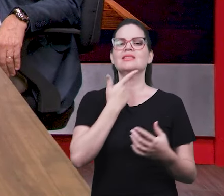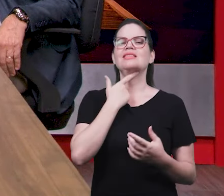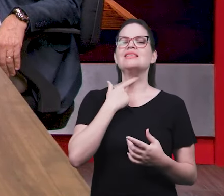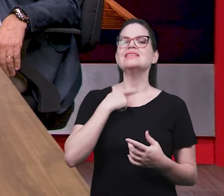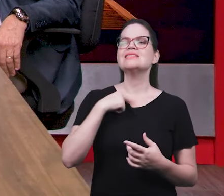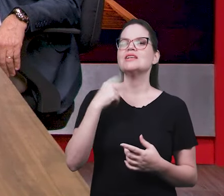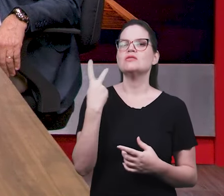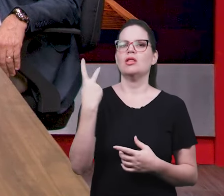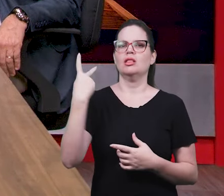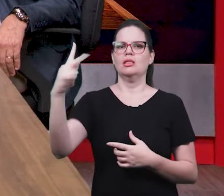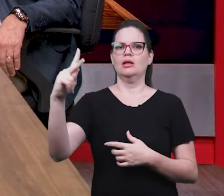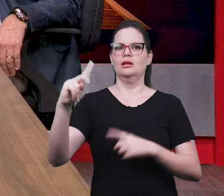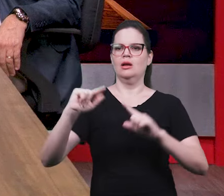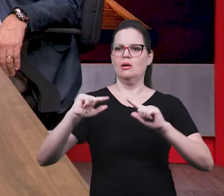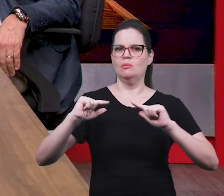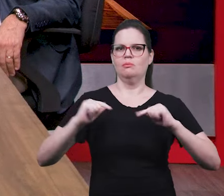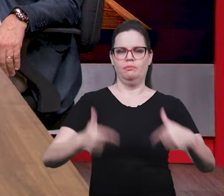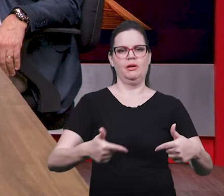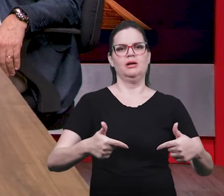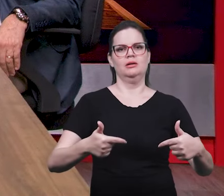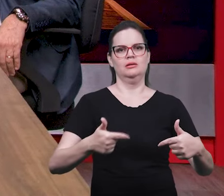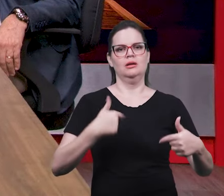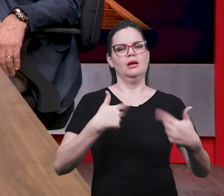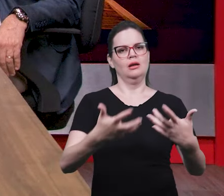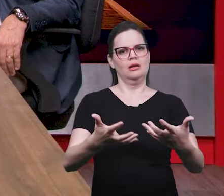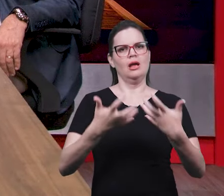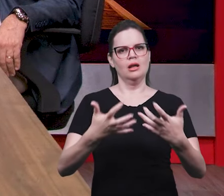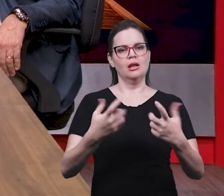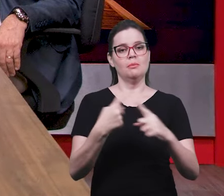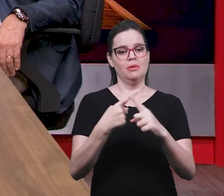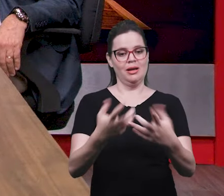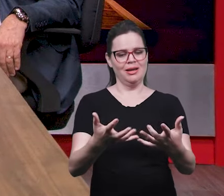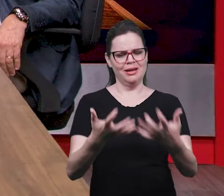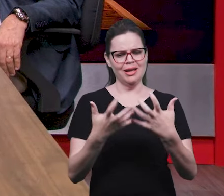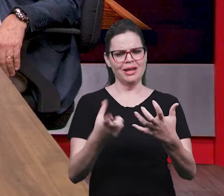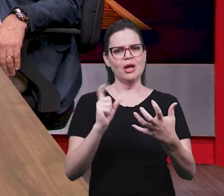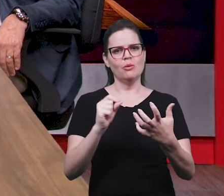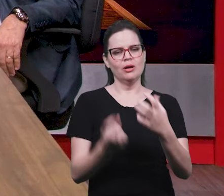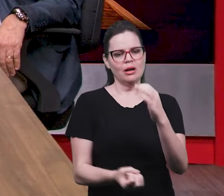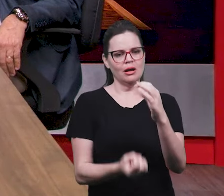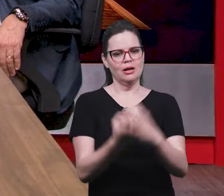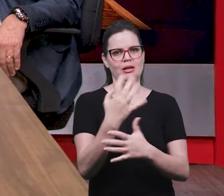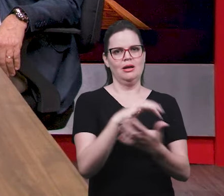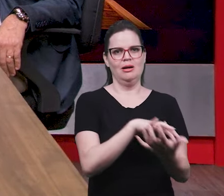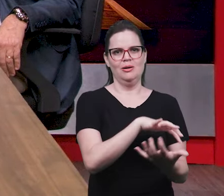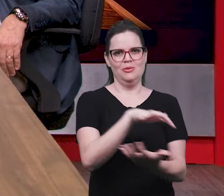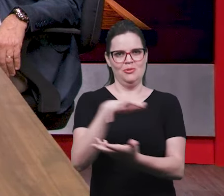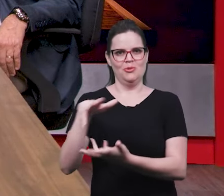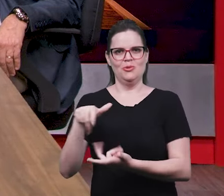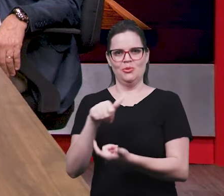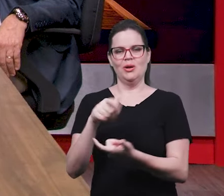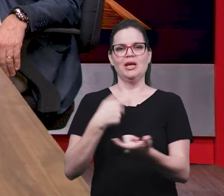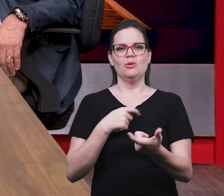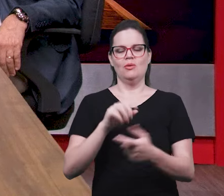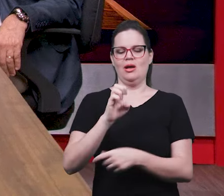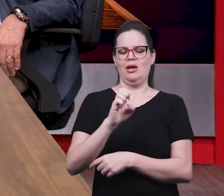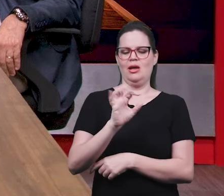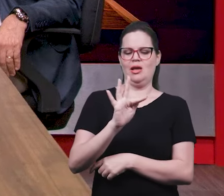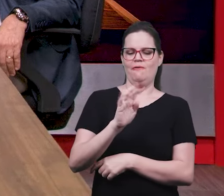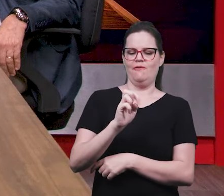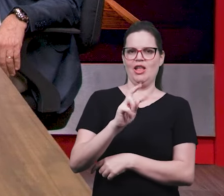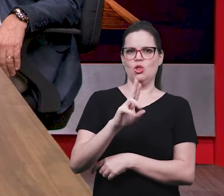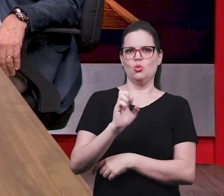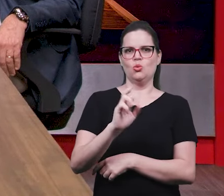né? Ou seja, o querer está ligado à criação e o efetuar, o sustento dela, né? É.